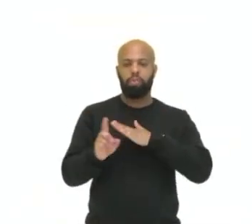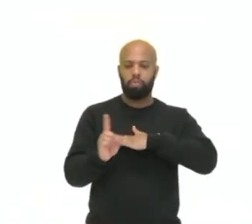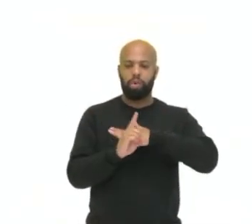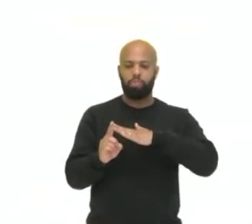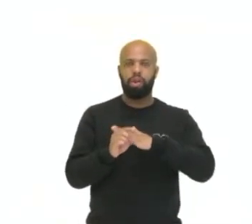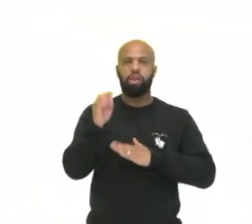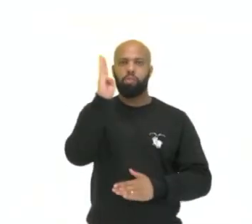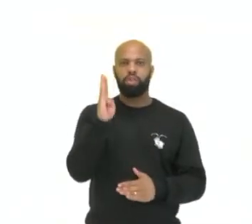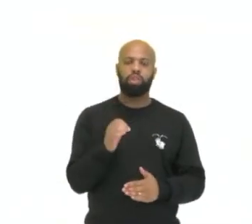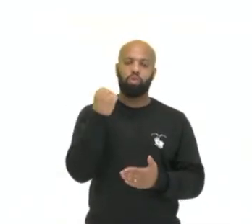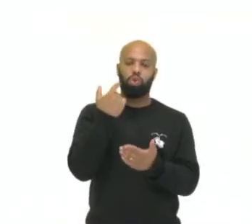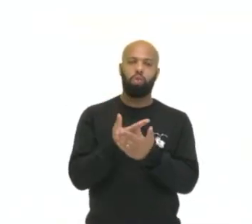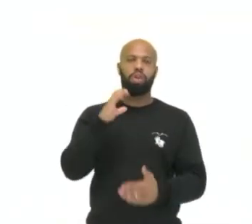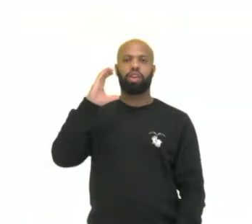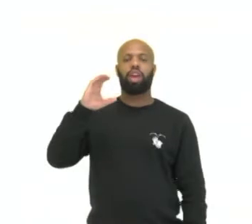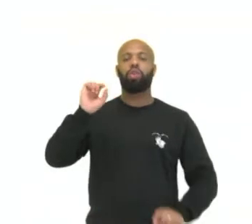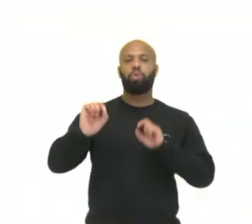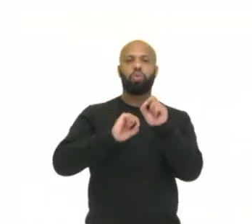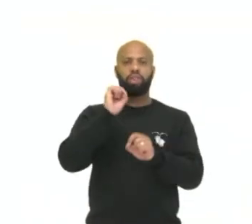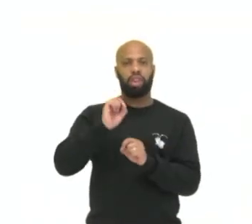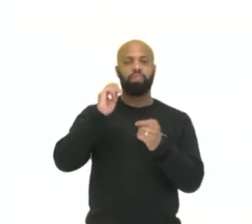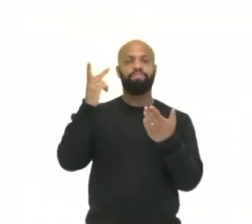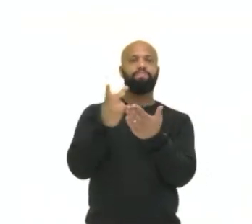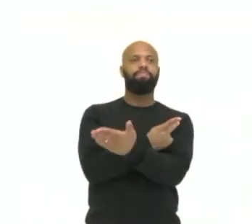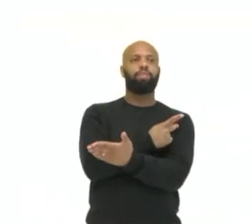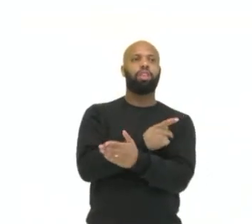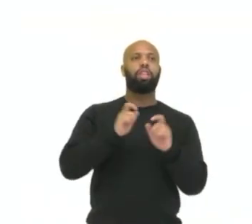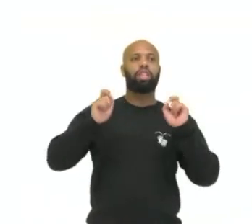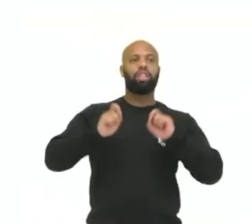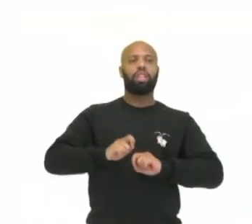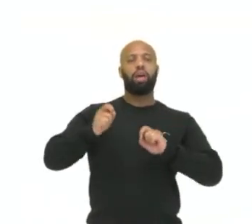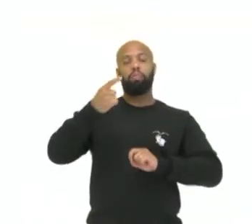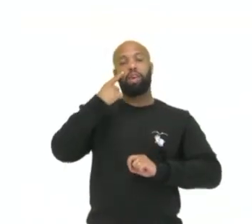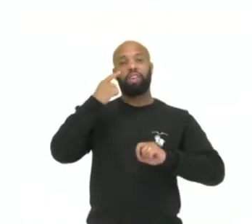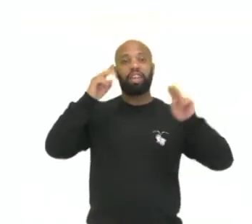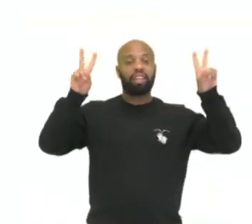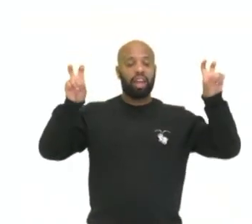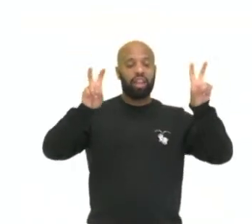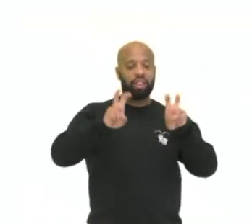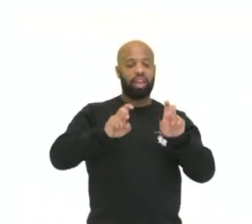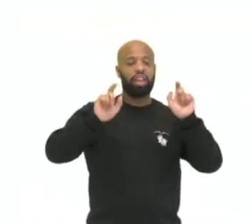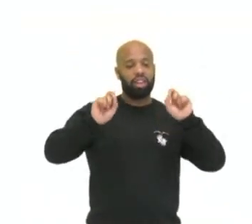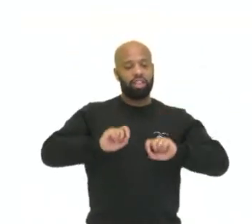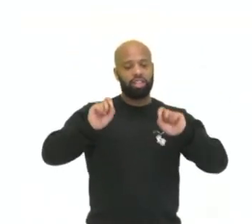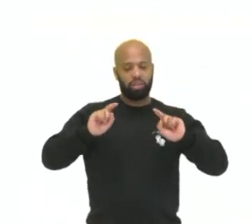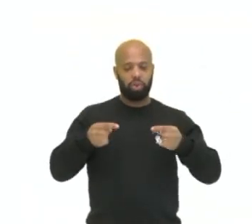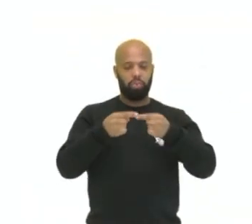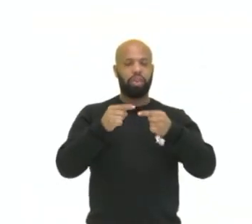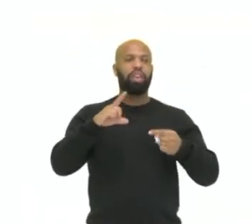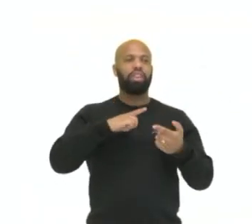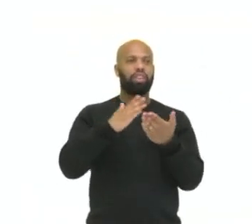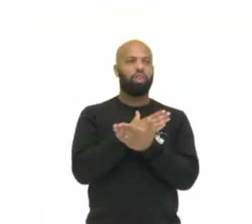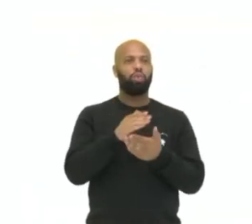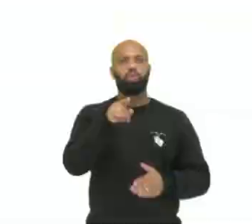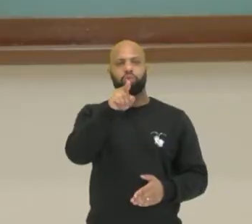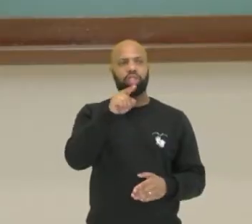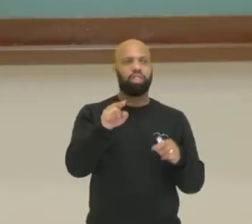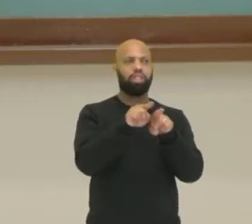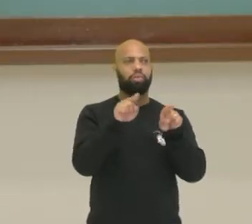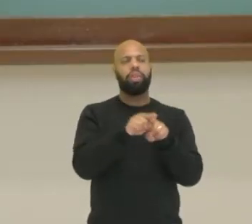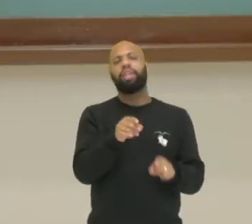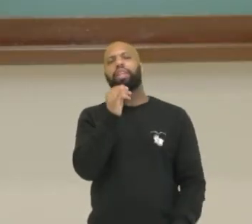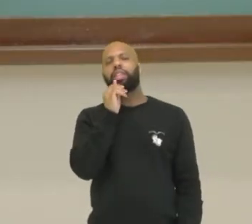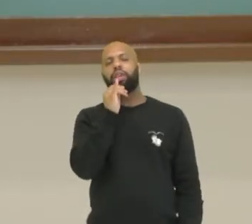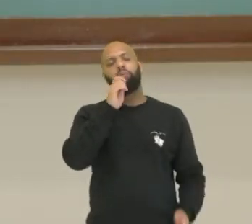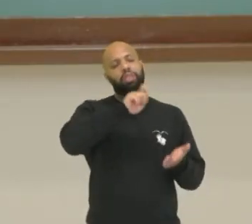a crédito foi o fato que pode ser revelado pelo título e pelo subtítulo, né? Eu sei que alguns de vocês, de repente, podem